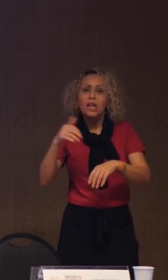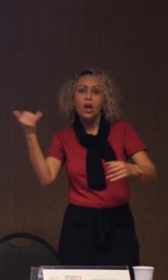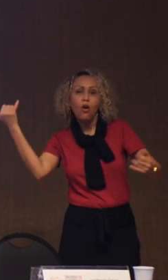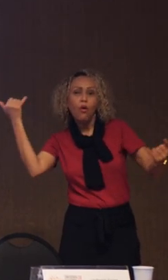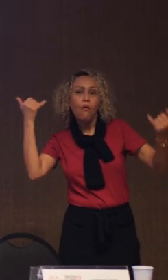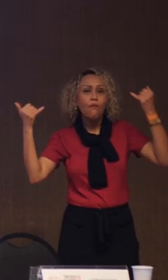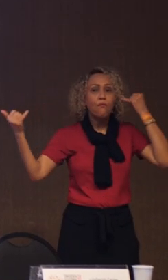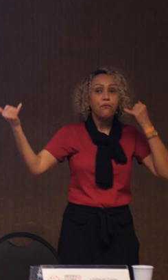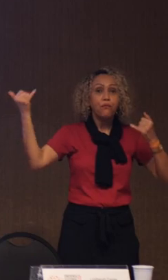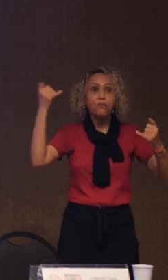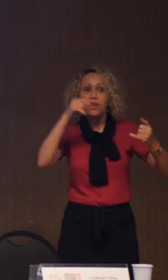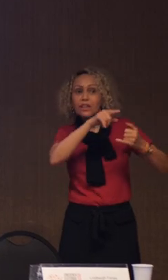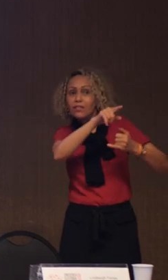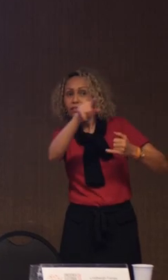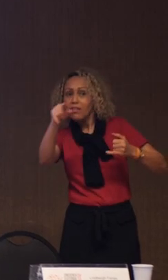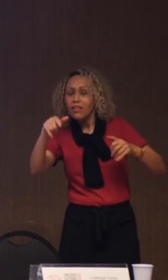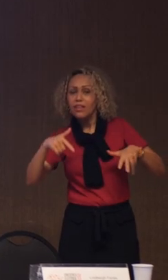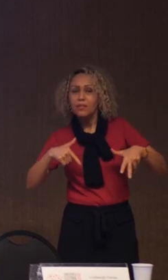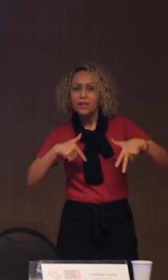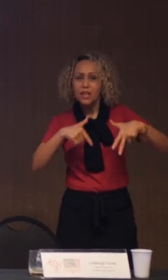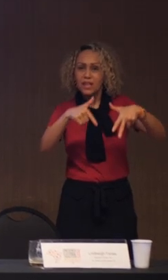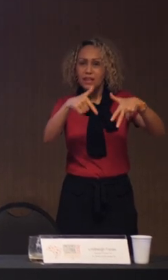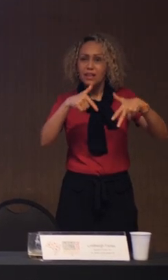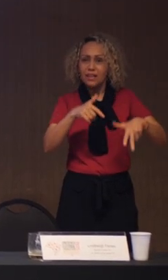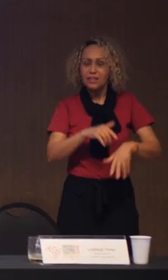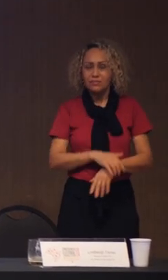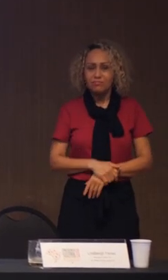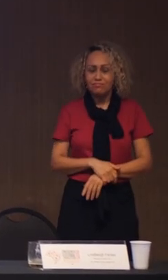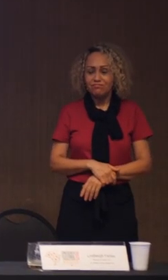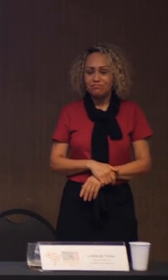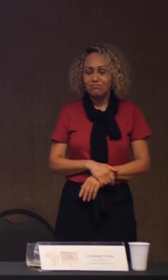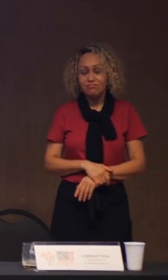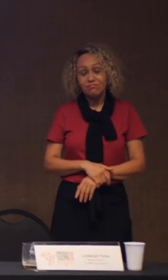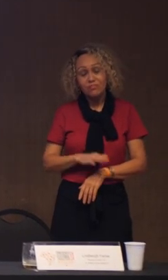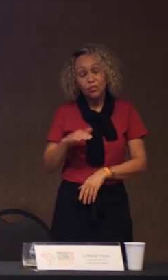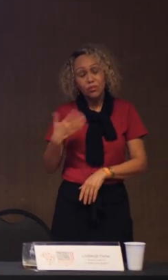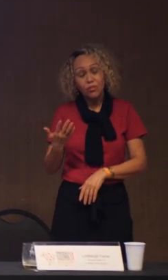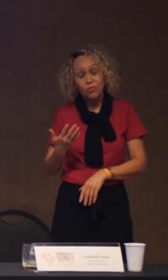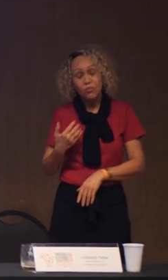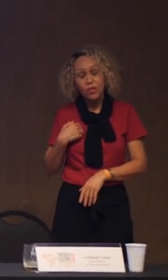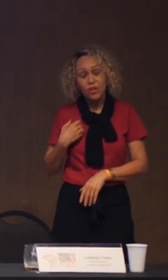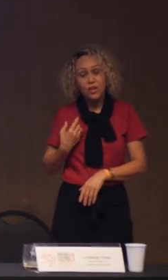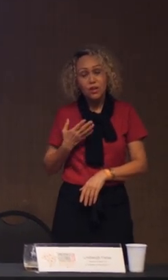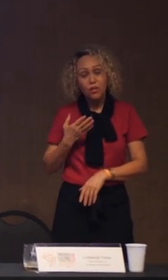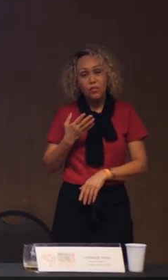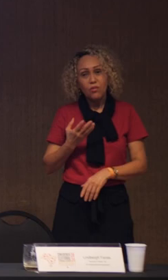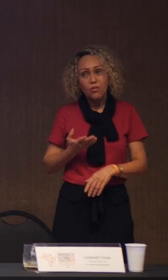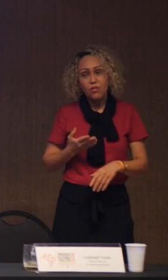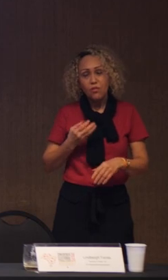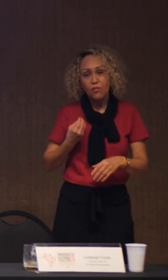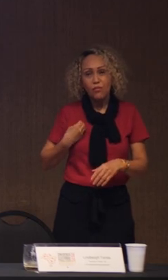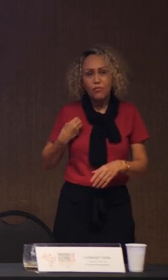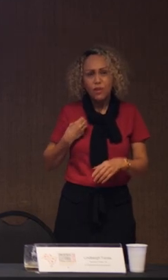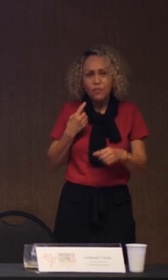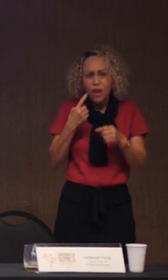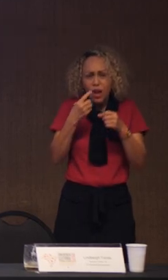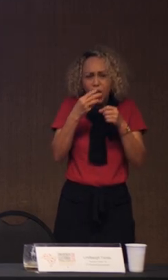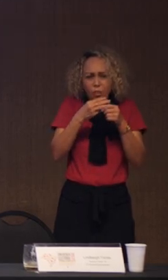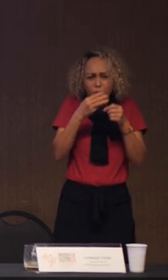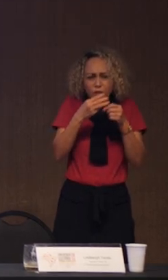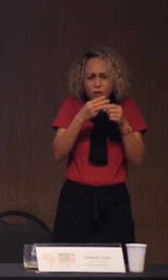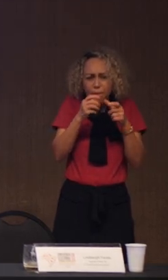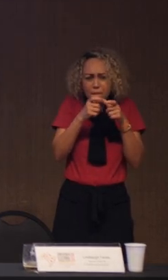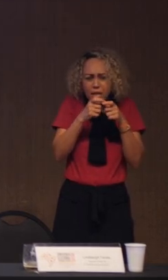a militância, a gente vai aprendendo e vai... Então, como eu sou do município pequeno, de faixa de fronteira, no Mato Grosso do